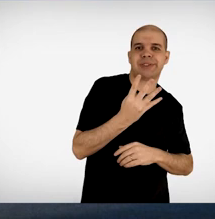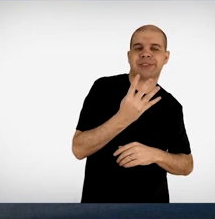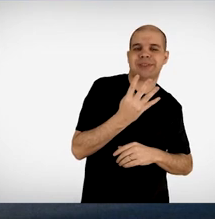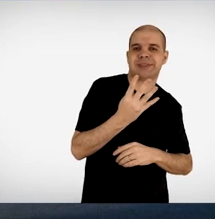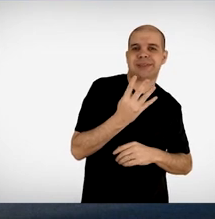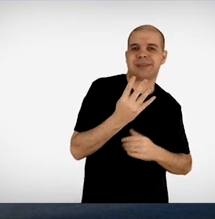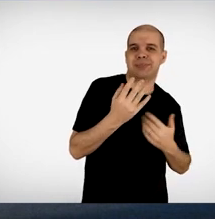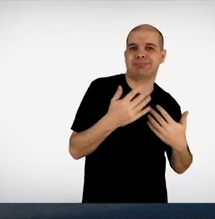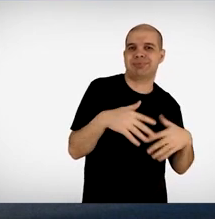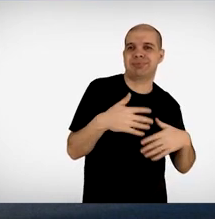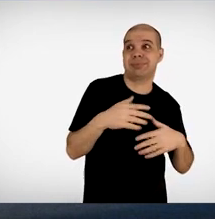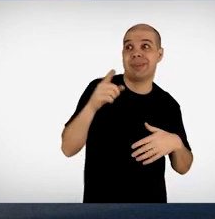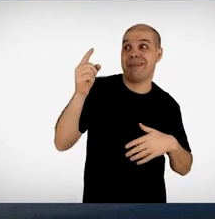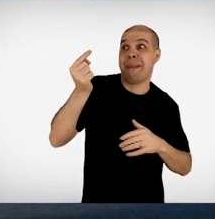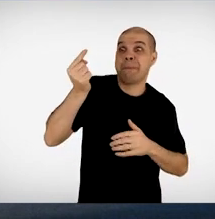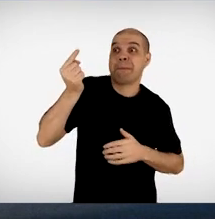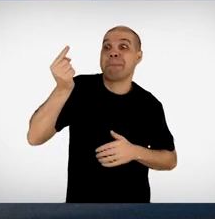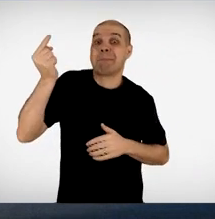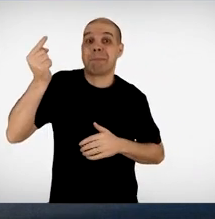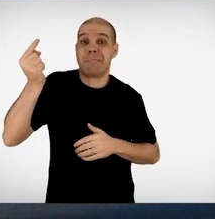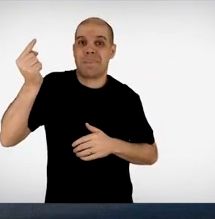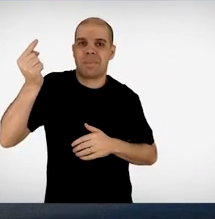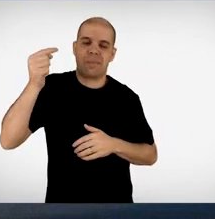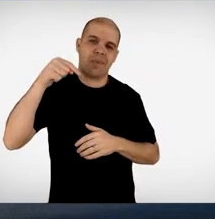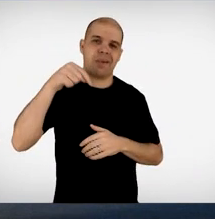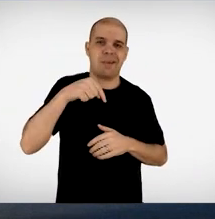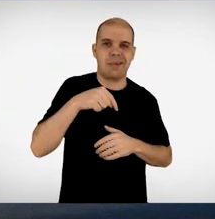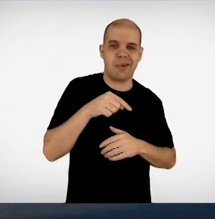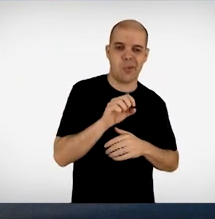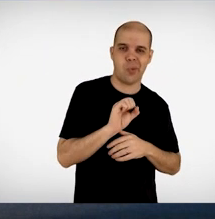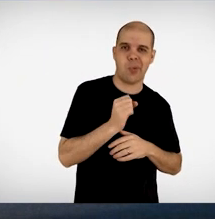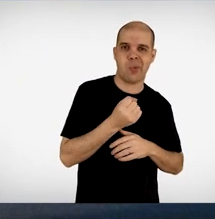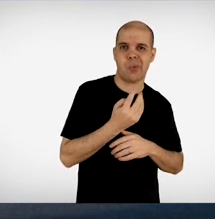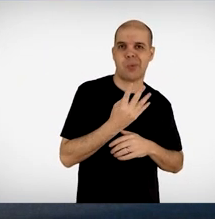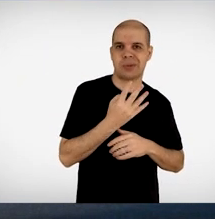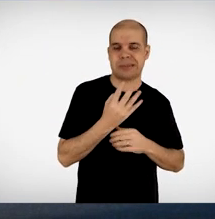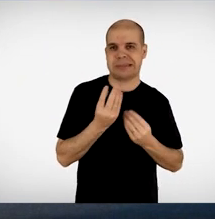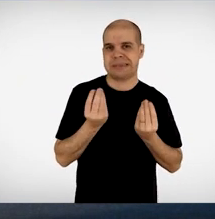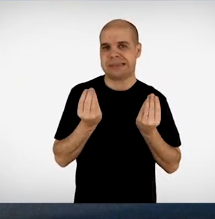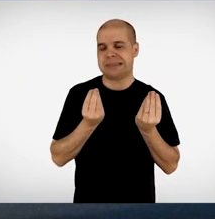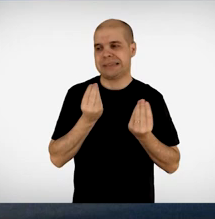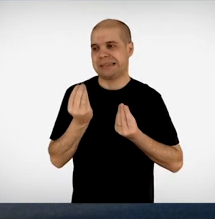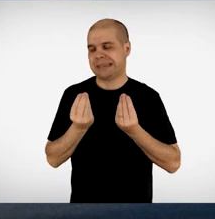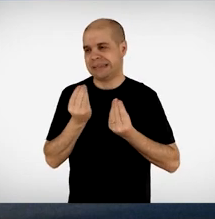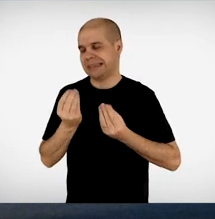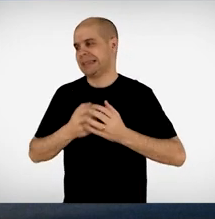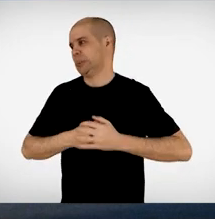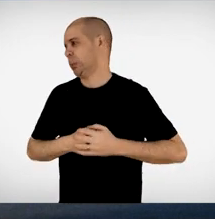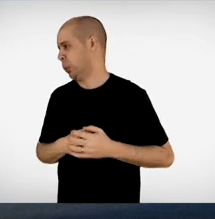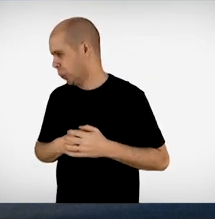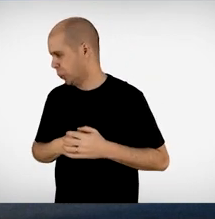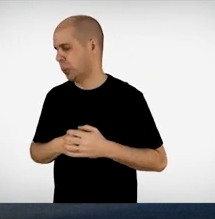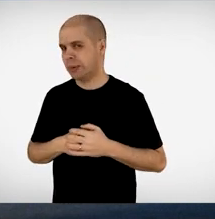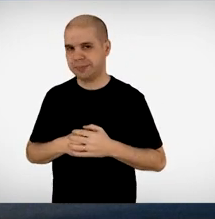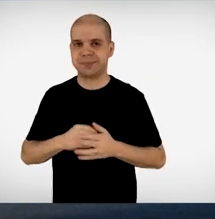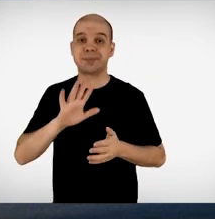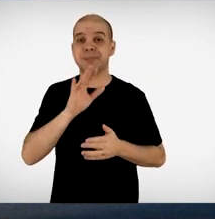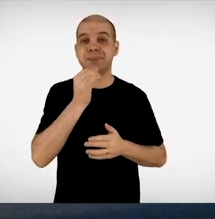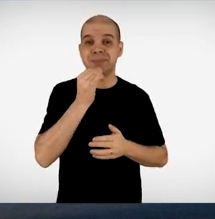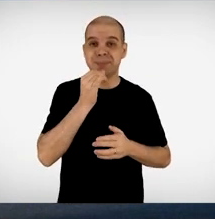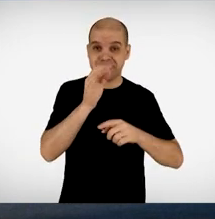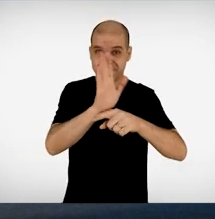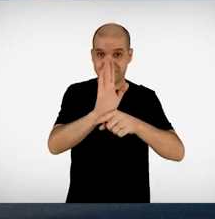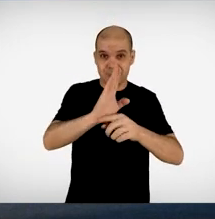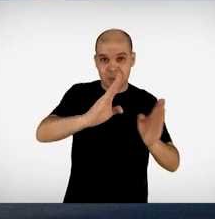Tem uma coisa que foi me ocorrendo ao longo do filme, eu não sei se as mulheres aqui... Eu perguntei para o meu marido, ele falou que nem pensou nisso, eu não sei se é uma